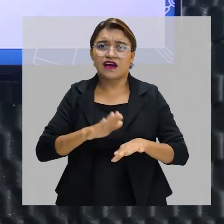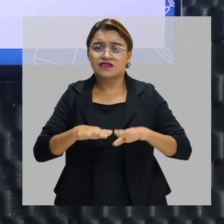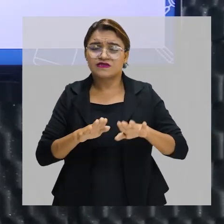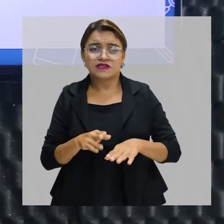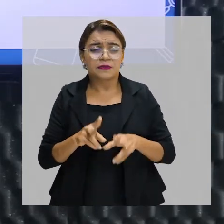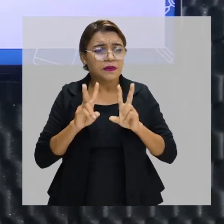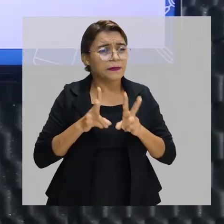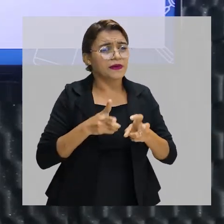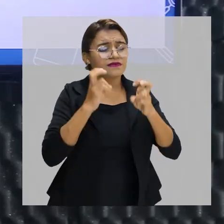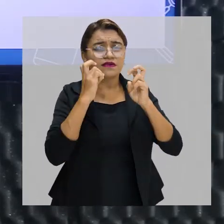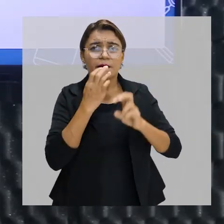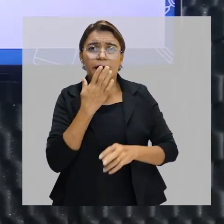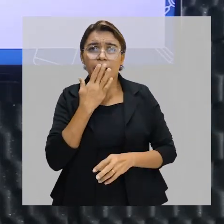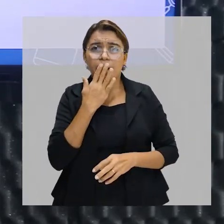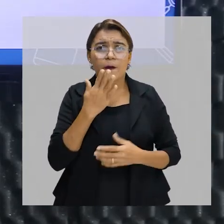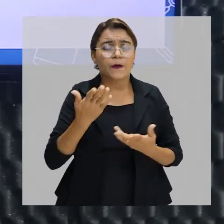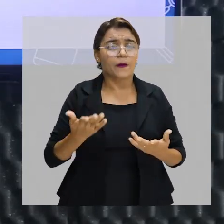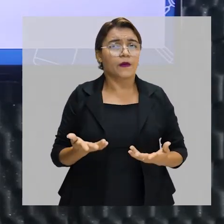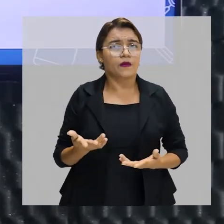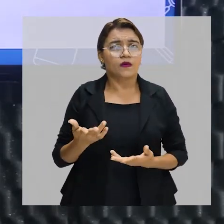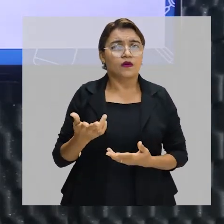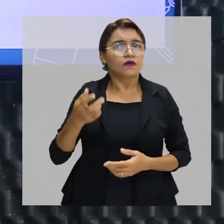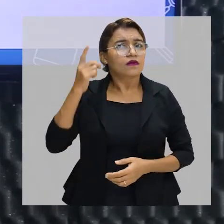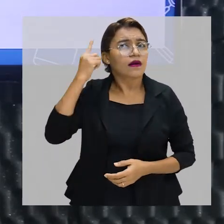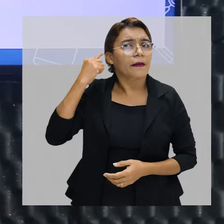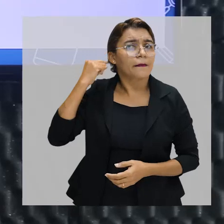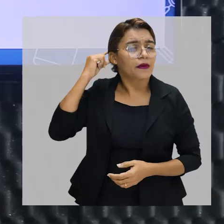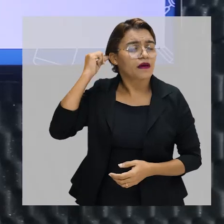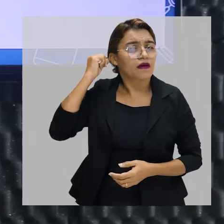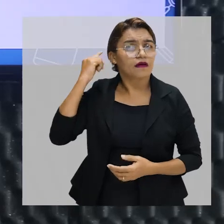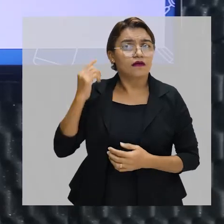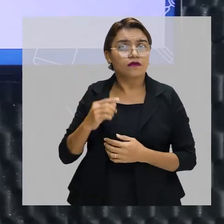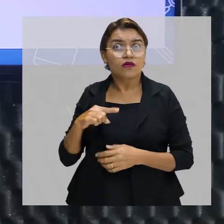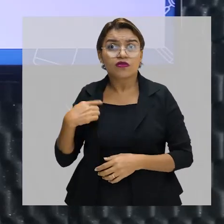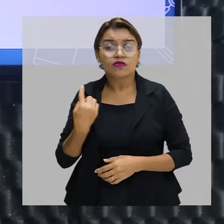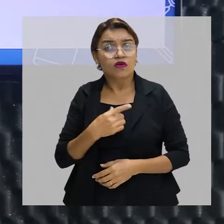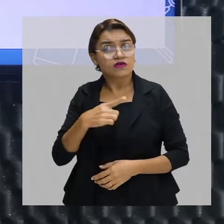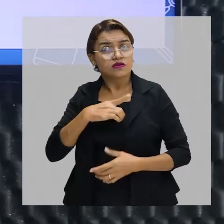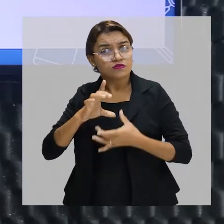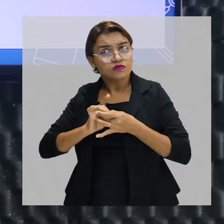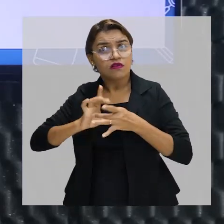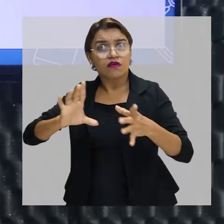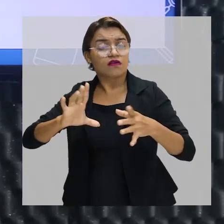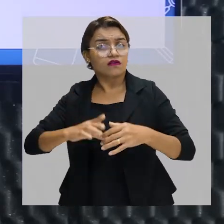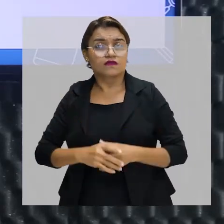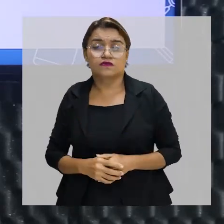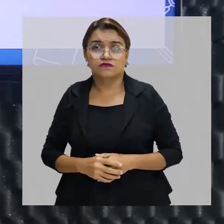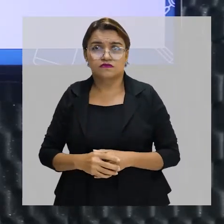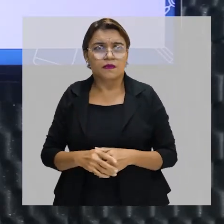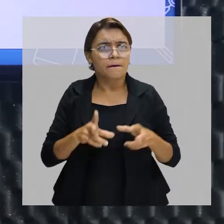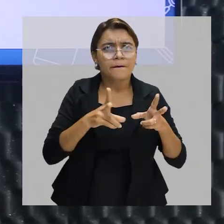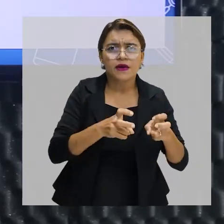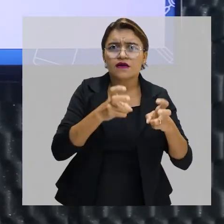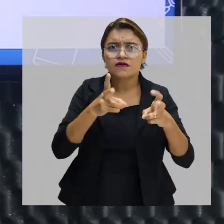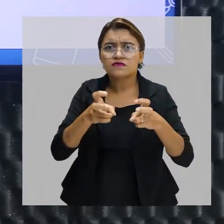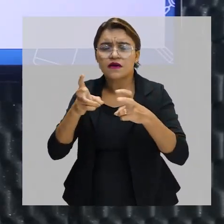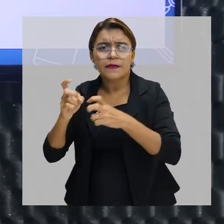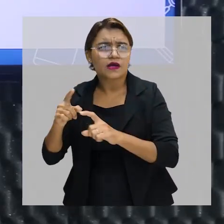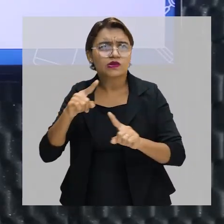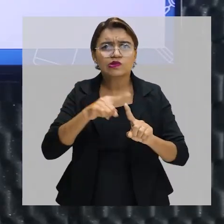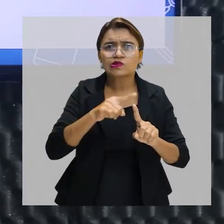pela forma que trabalha o seu cabelo. Nós somos livres. Os estereótipos que nós